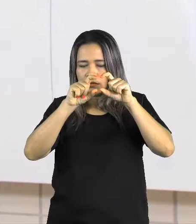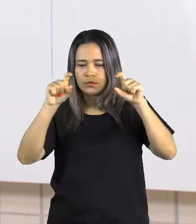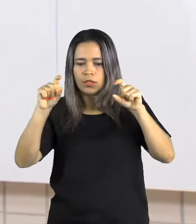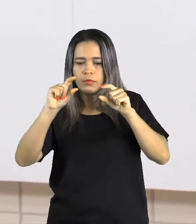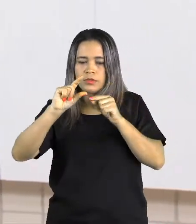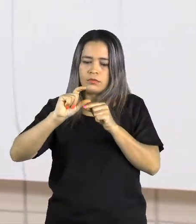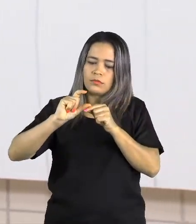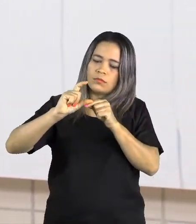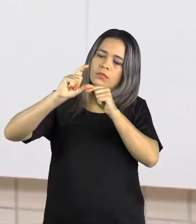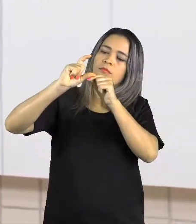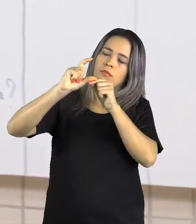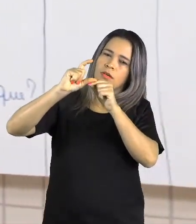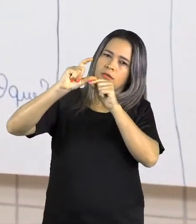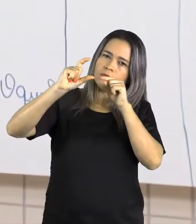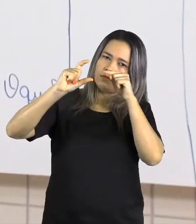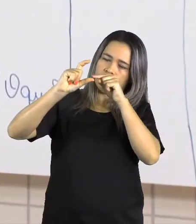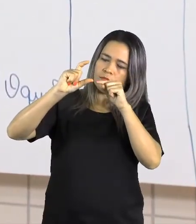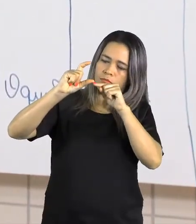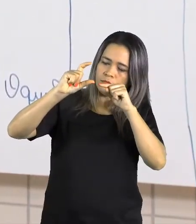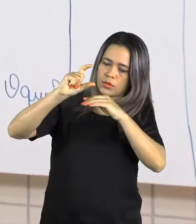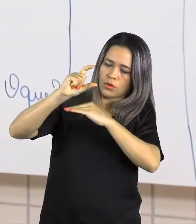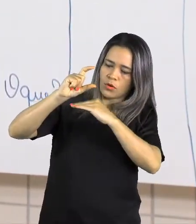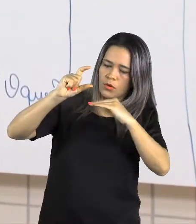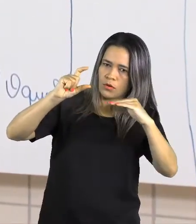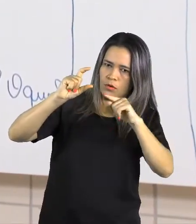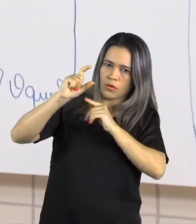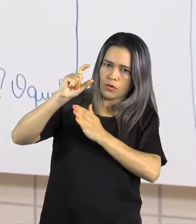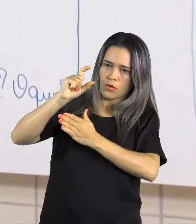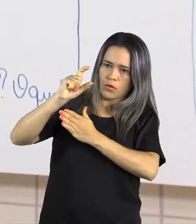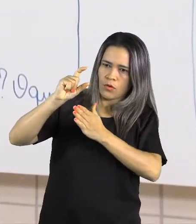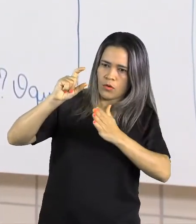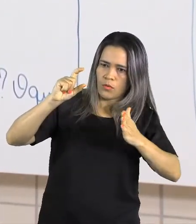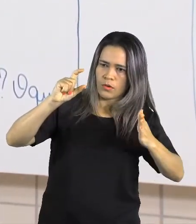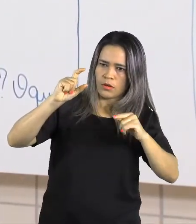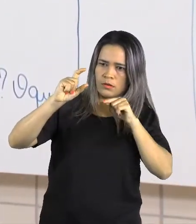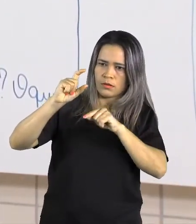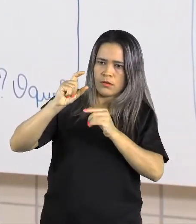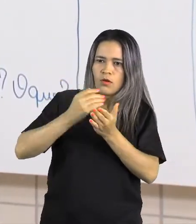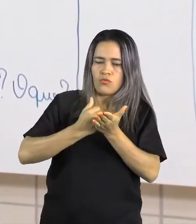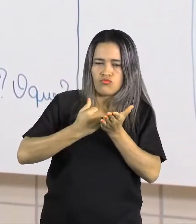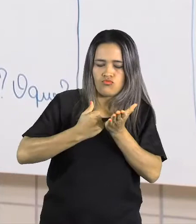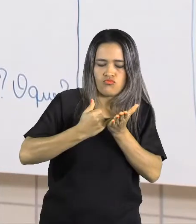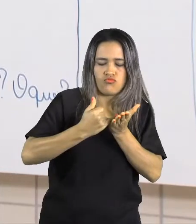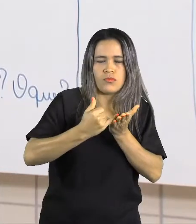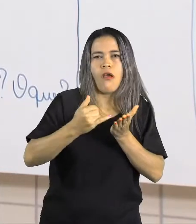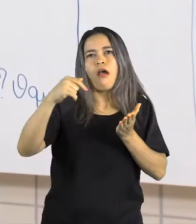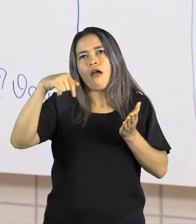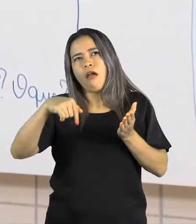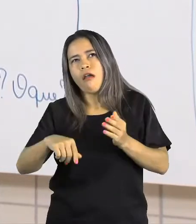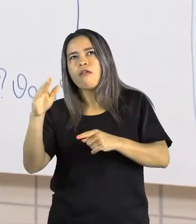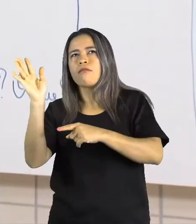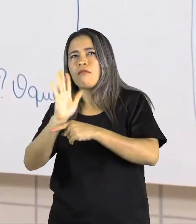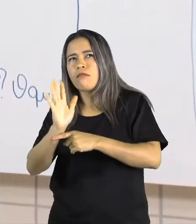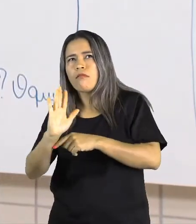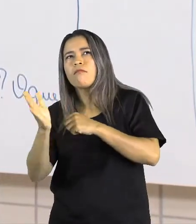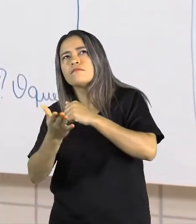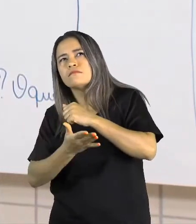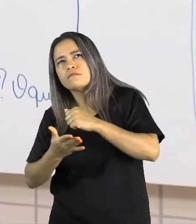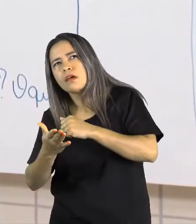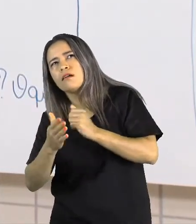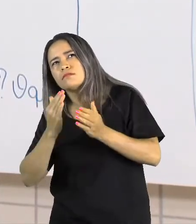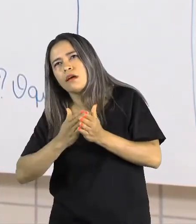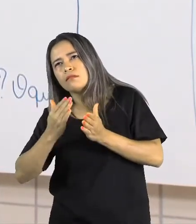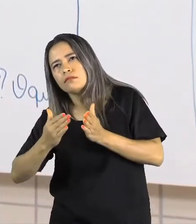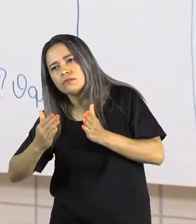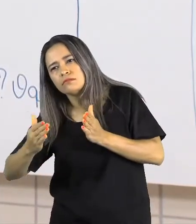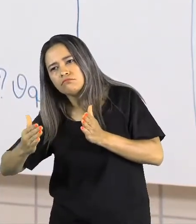você tem que dar para o parágrafo, tá? Então você vem com a introdução, este filme foi baseado e tal,